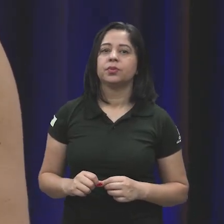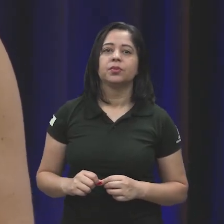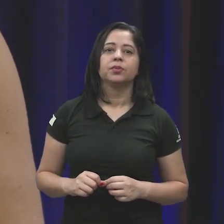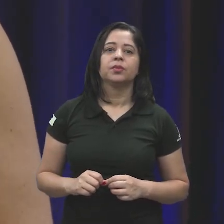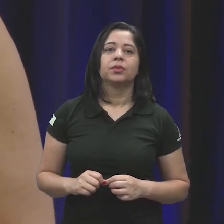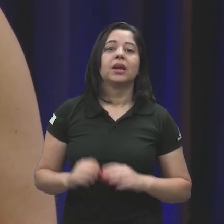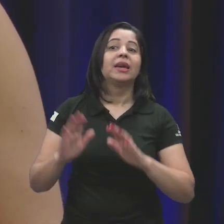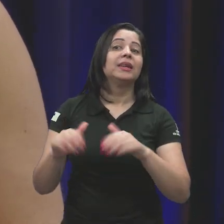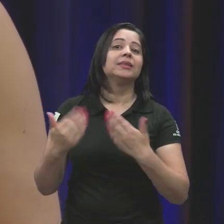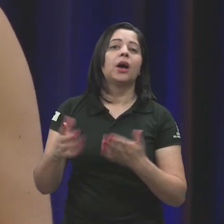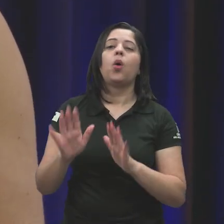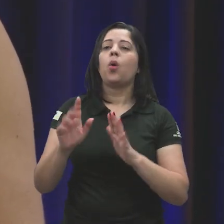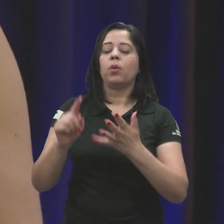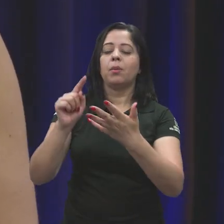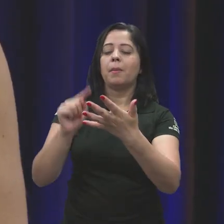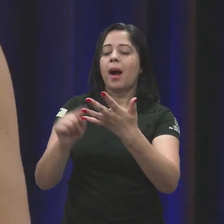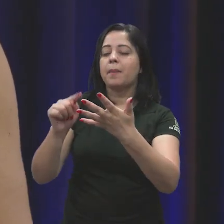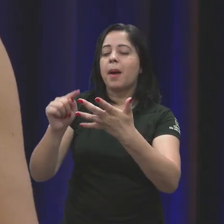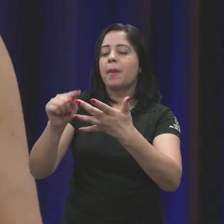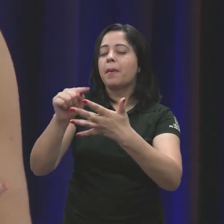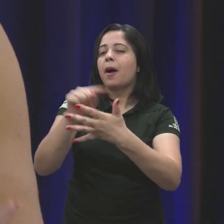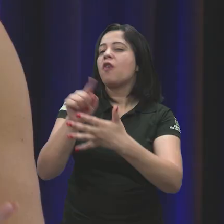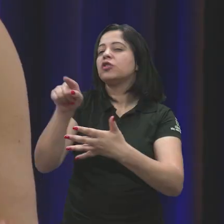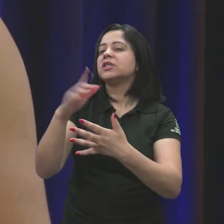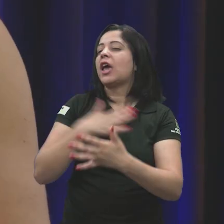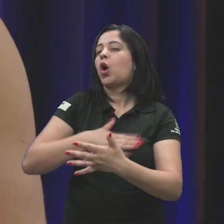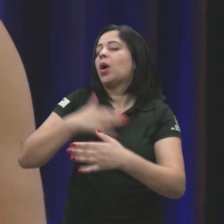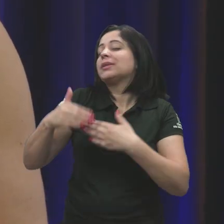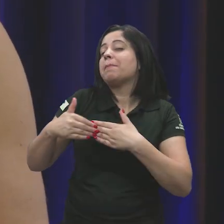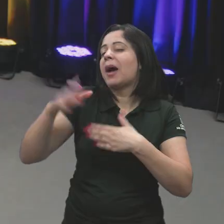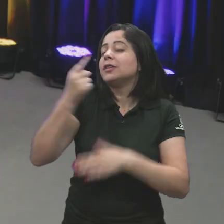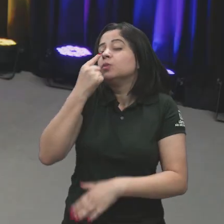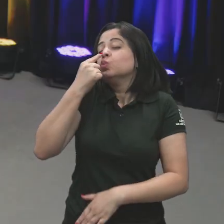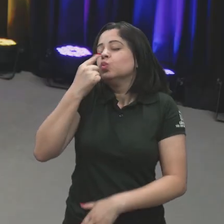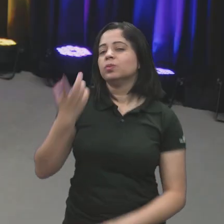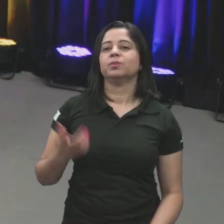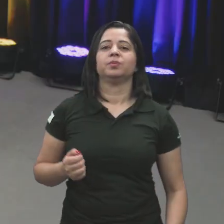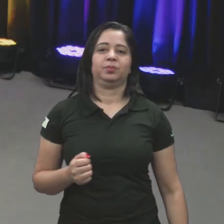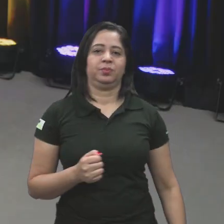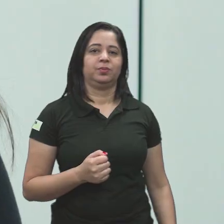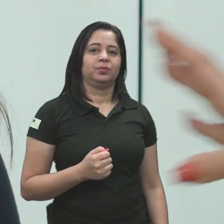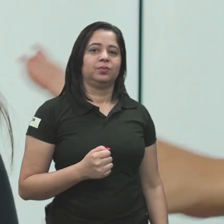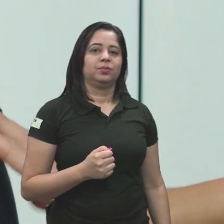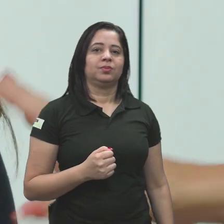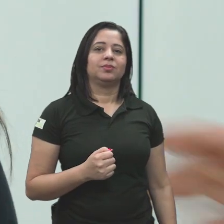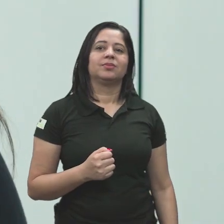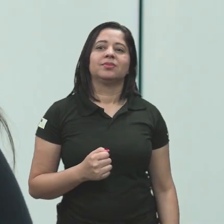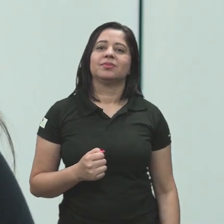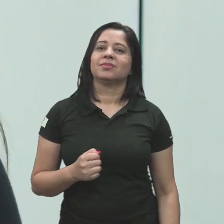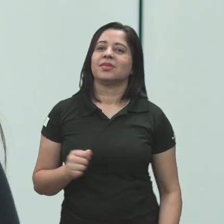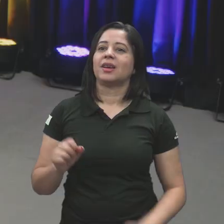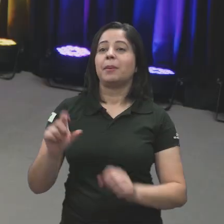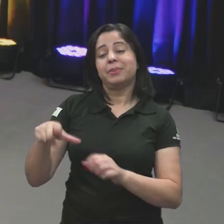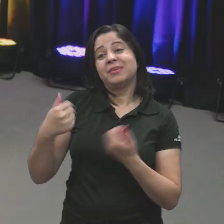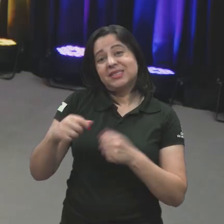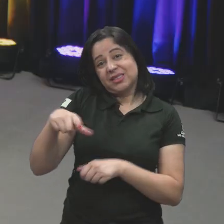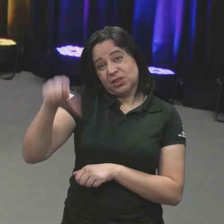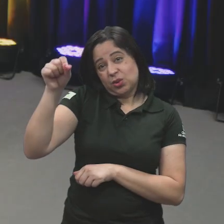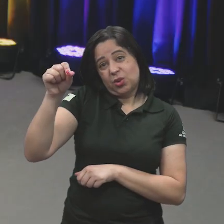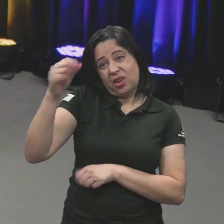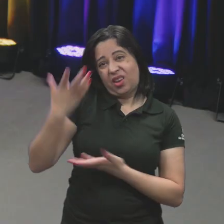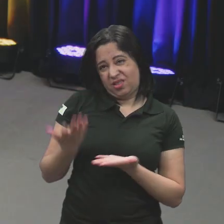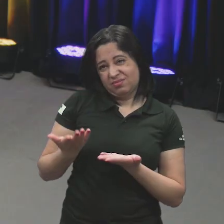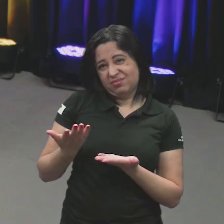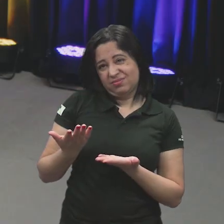dessas modalidades você tem mais predileção? Tem alguma que você prefere mais? Vamos supor, eu vou ter que escolher. Não tem